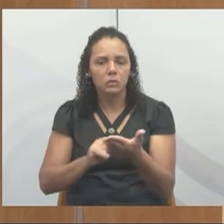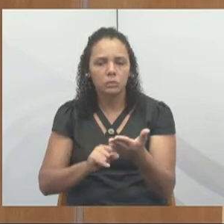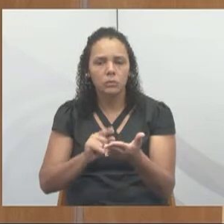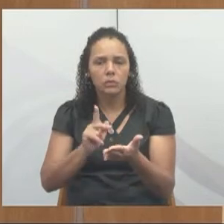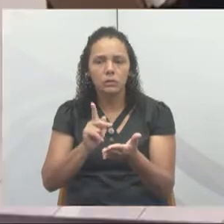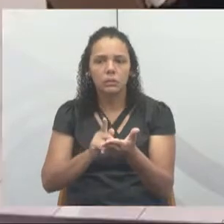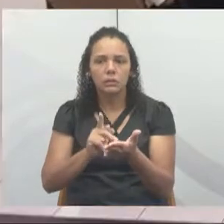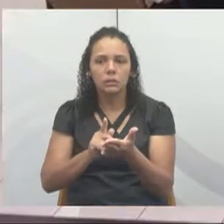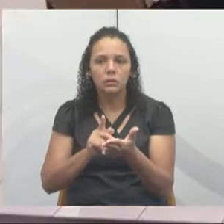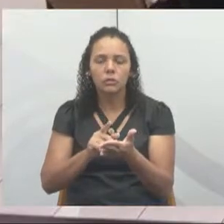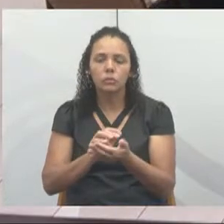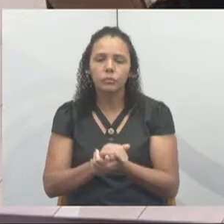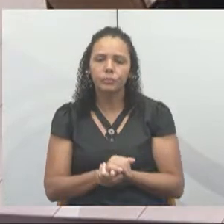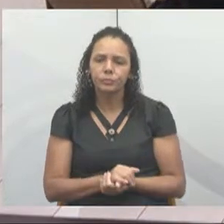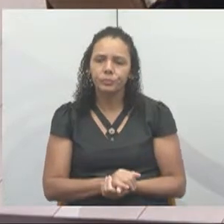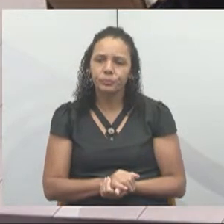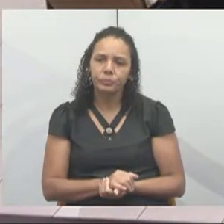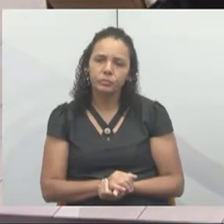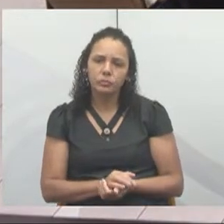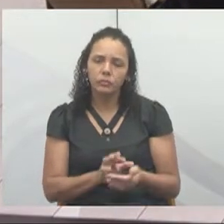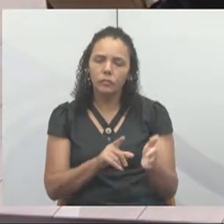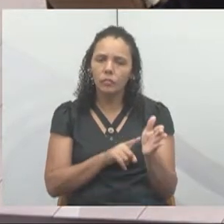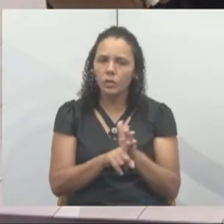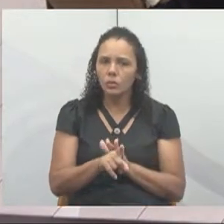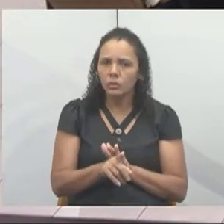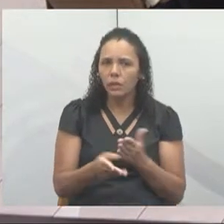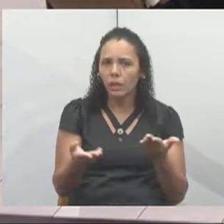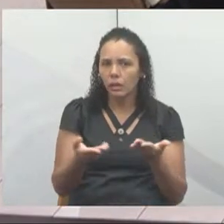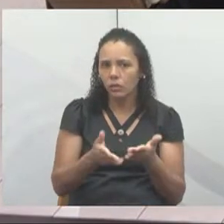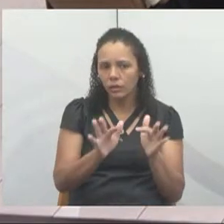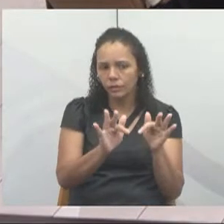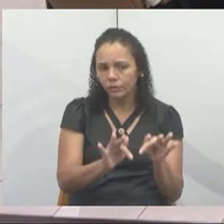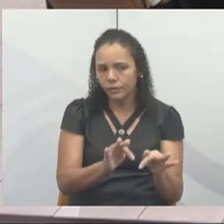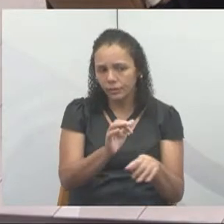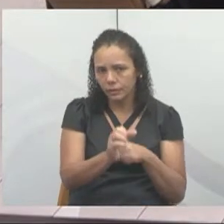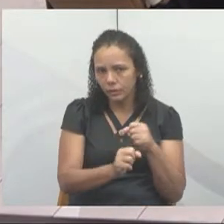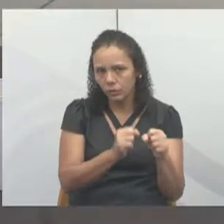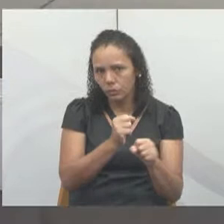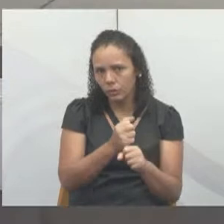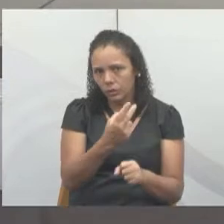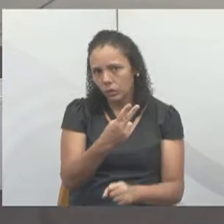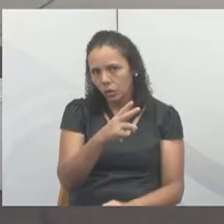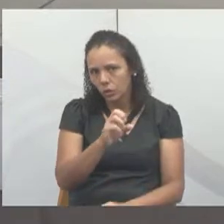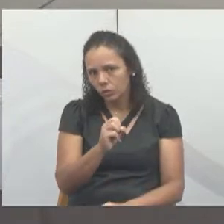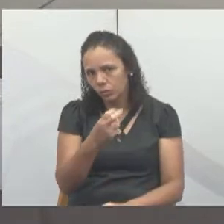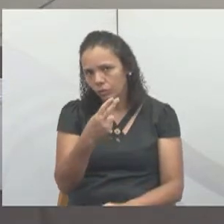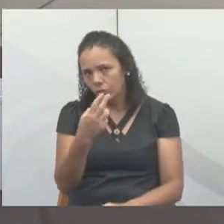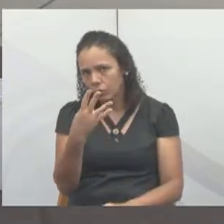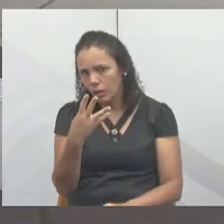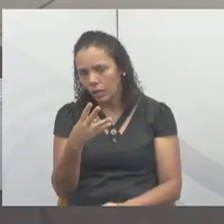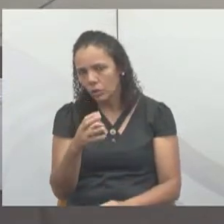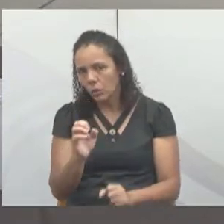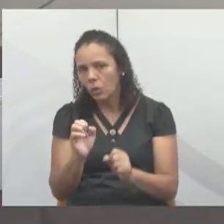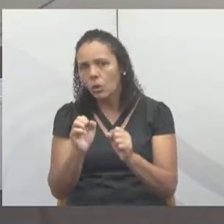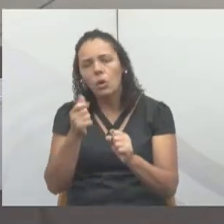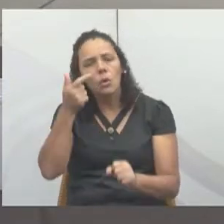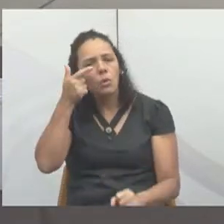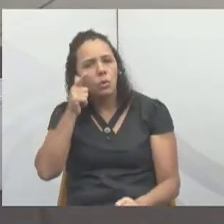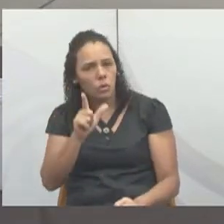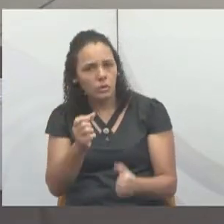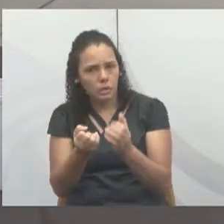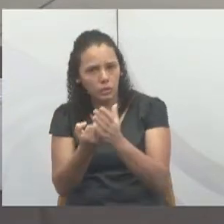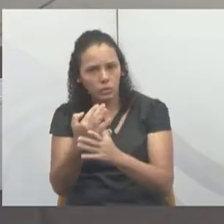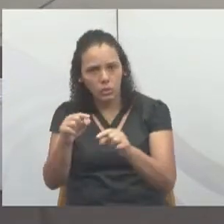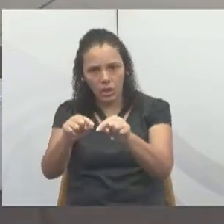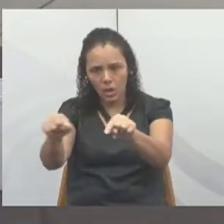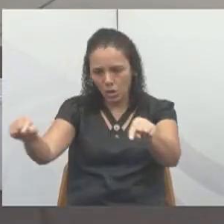para fazer, neste ano de 2024, uma piscina para os idosos lá no Educamais do Parque Minha Lua,